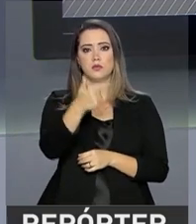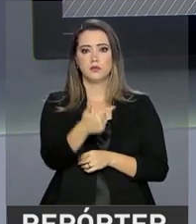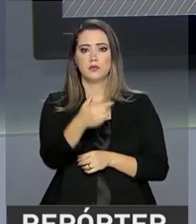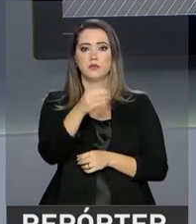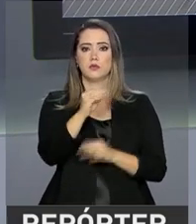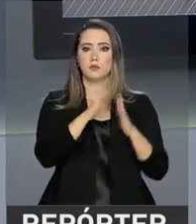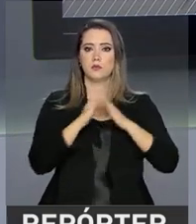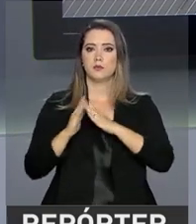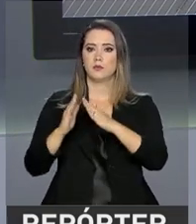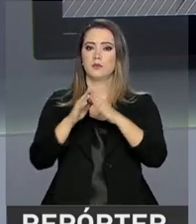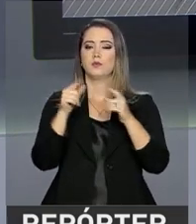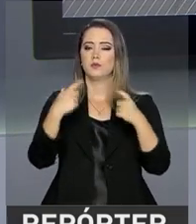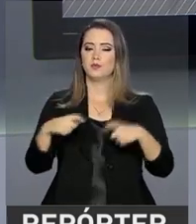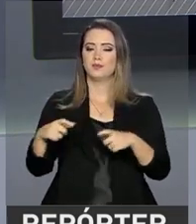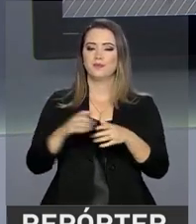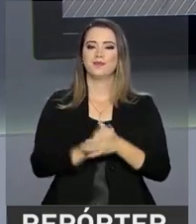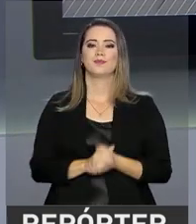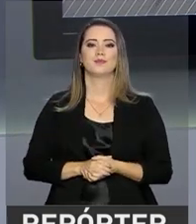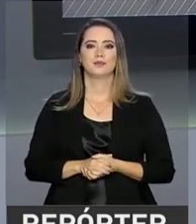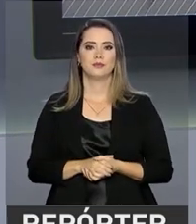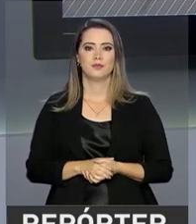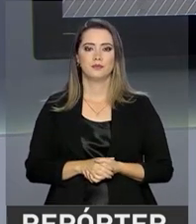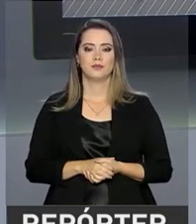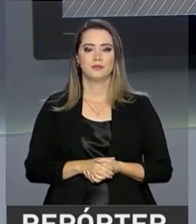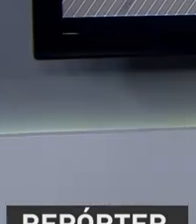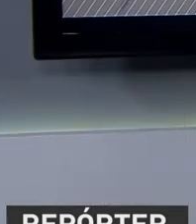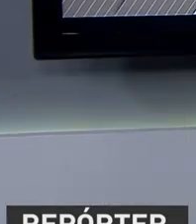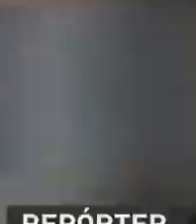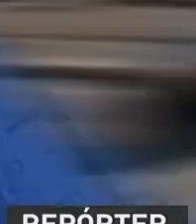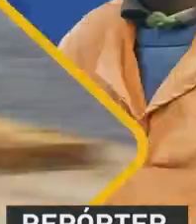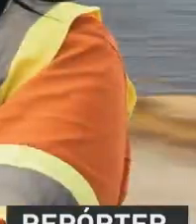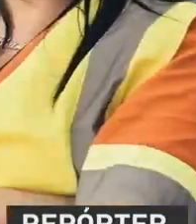2920 moradias nesse conjunto habitacional